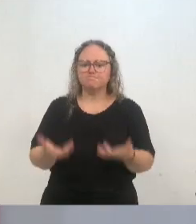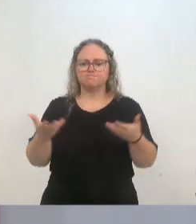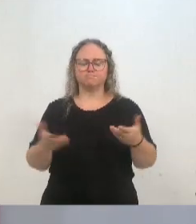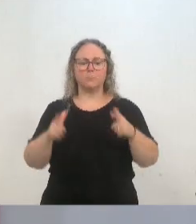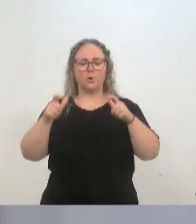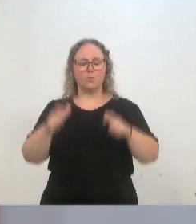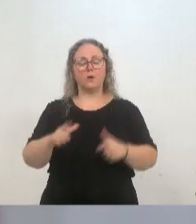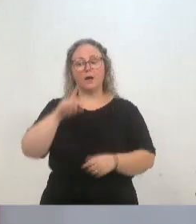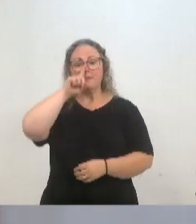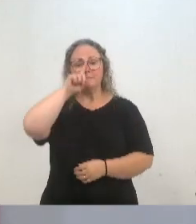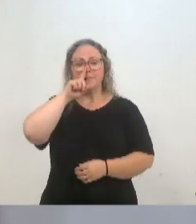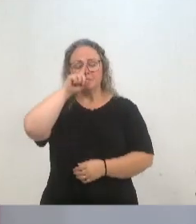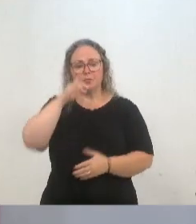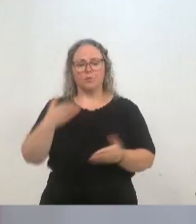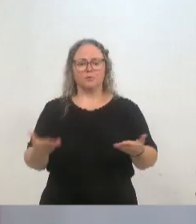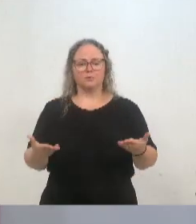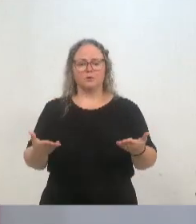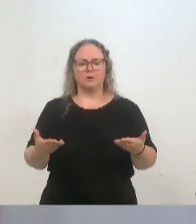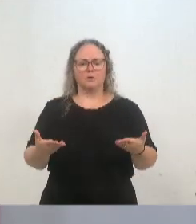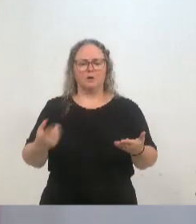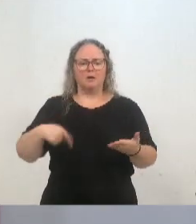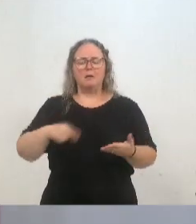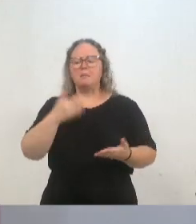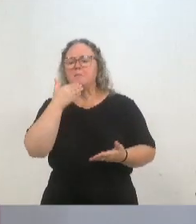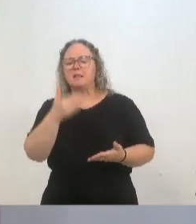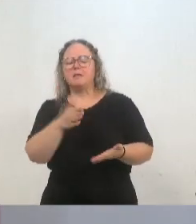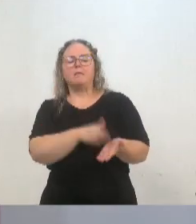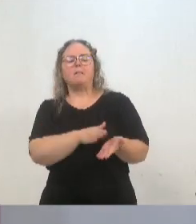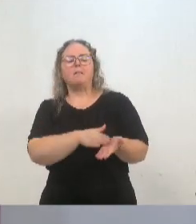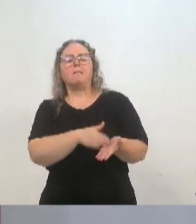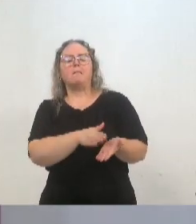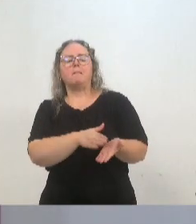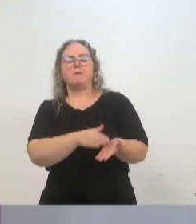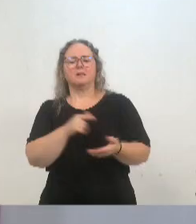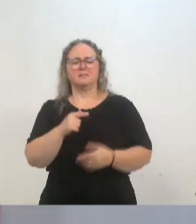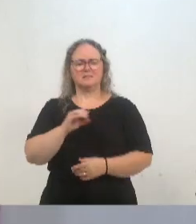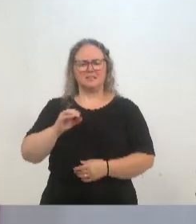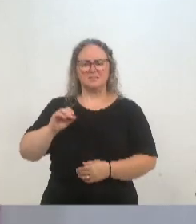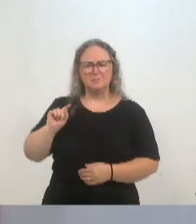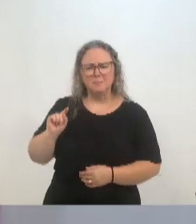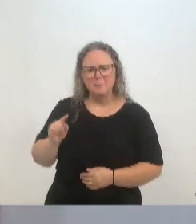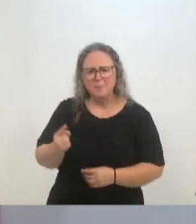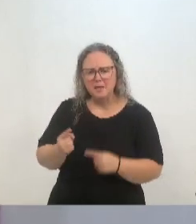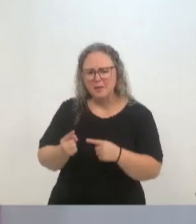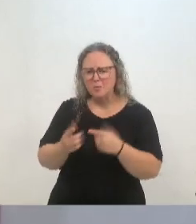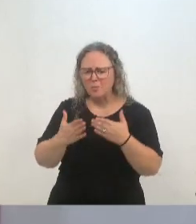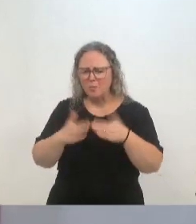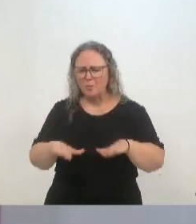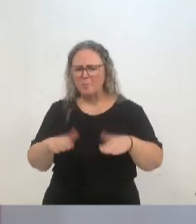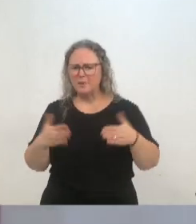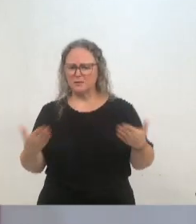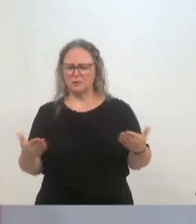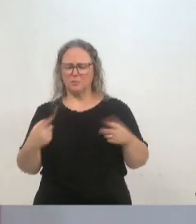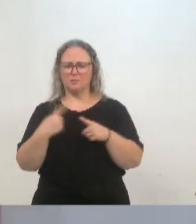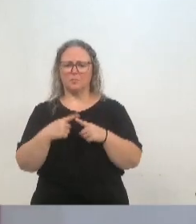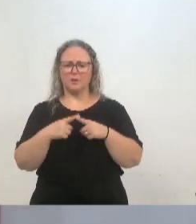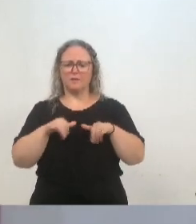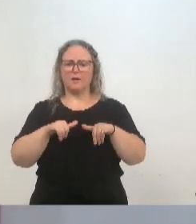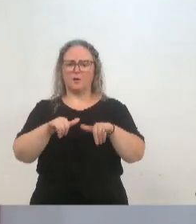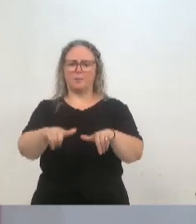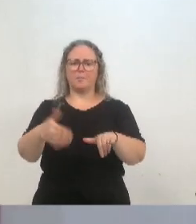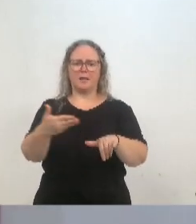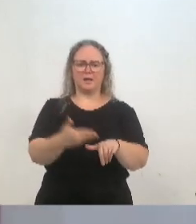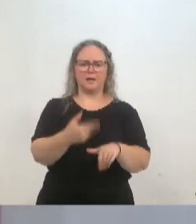perigosa, e a gente vai maltratar quem quer investir em Blumenau, pedir mais de 700 mil reais de compensações, porque vai colocar um mercado onde o primeiro